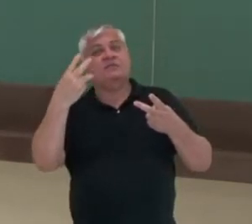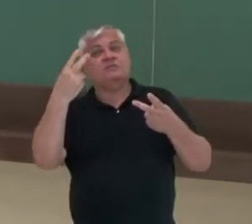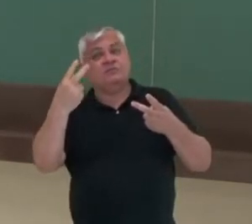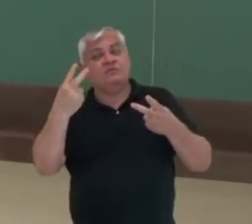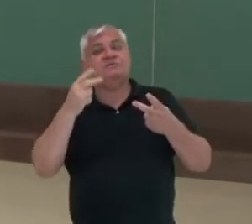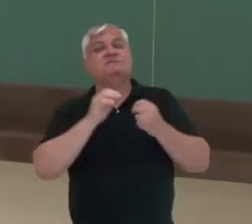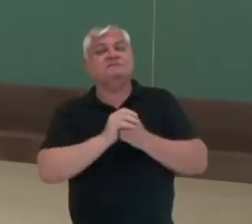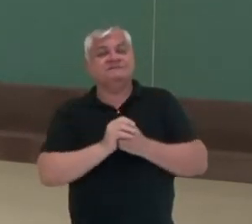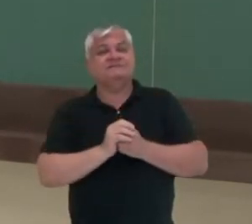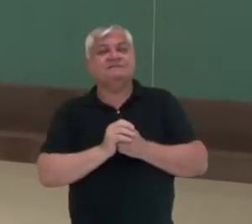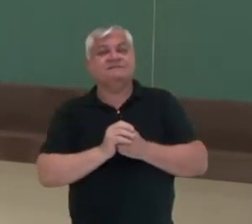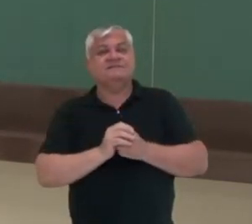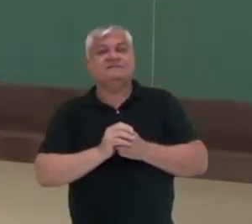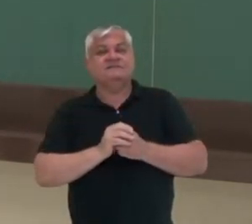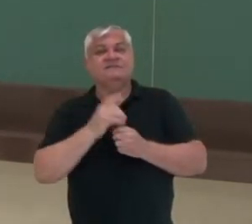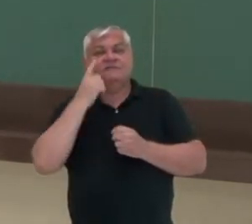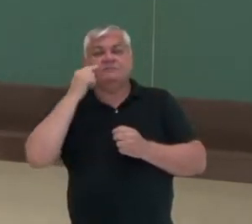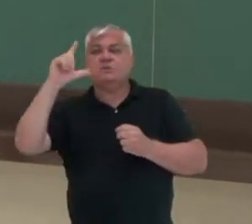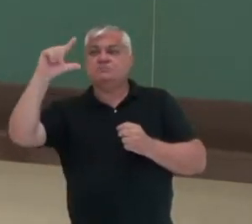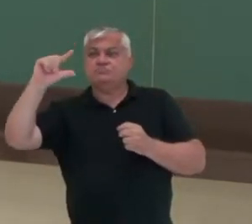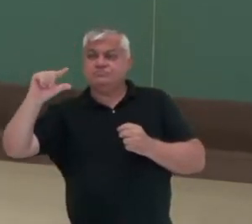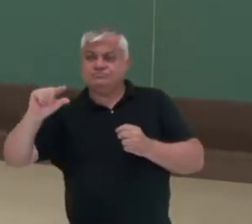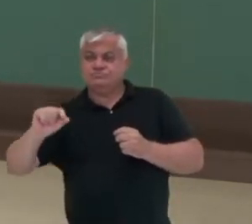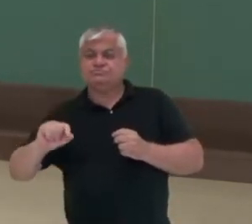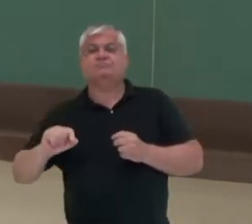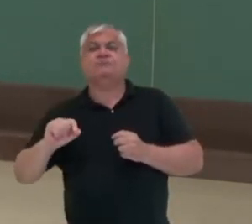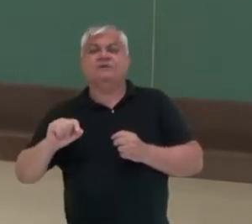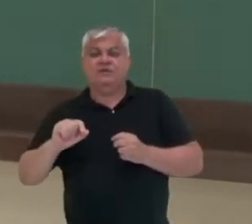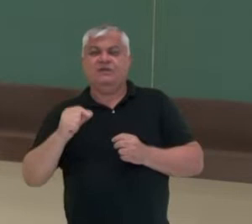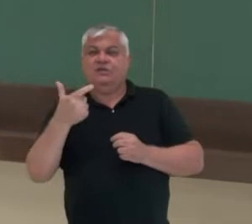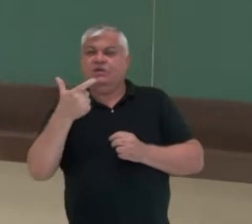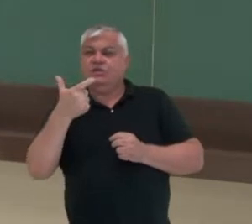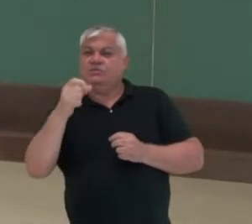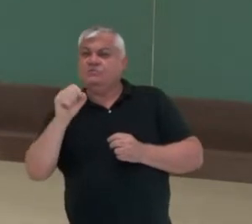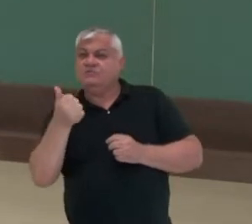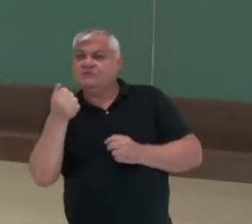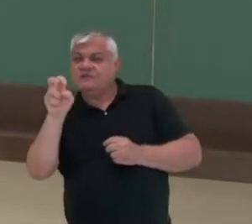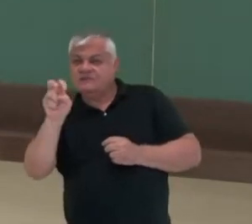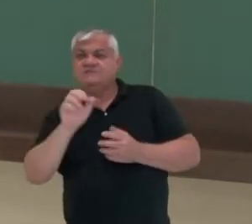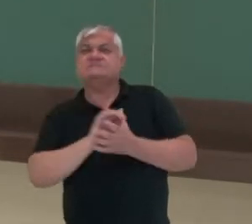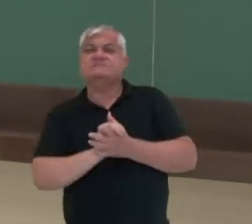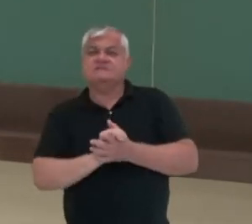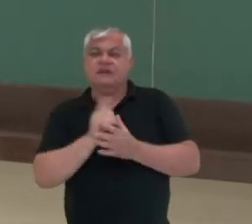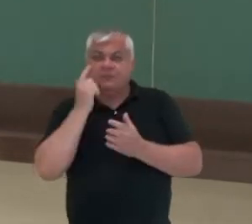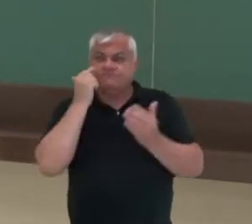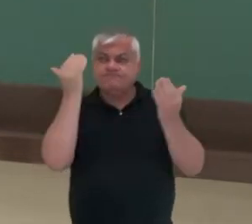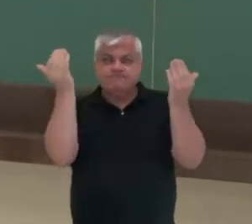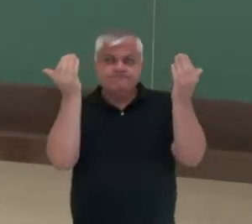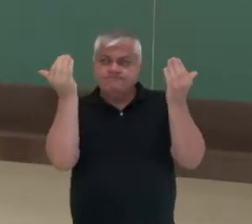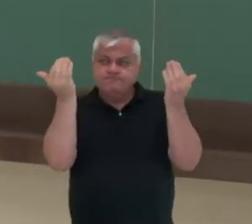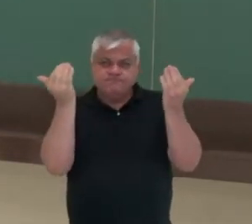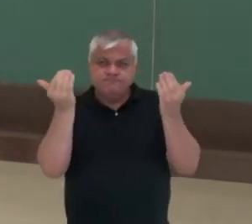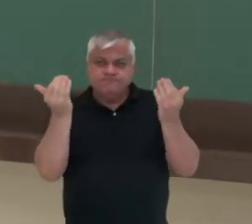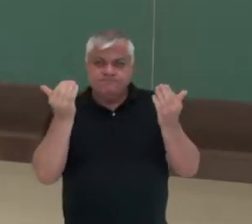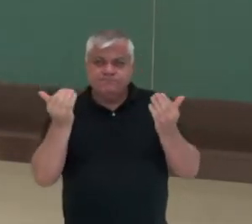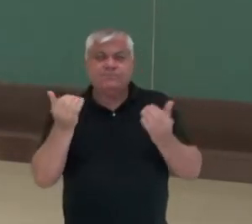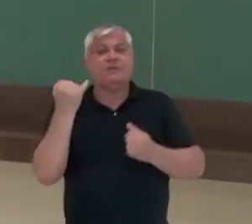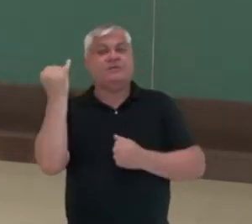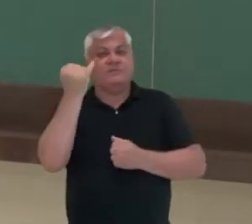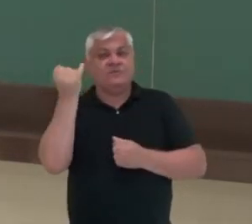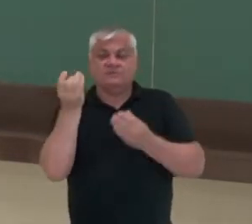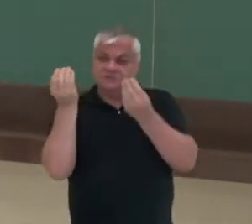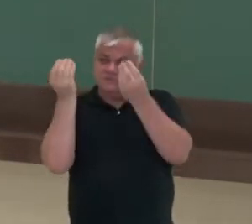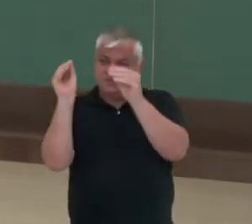42.266. E aqui também teve uma redução de 2014 para 2015, né? Tá? Então, tem que analisar esses pontinhos aí